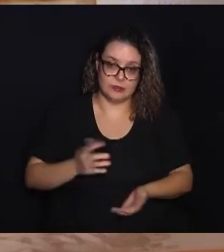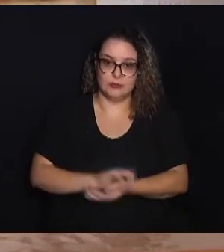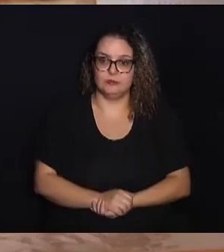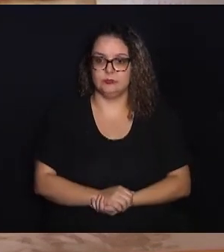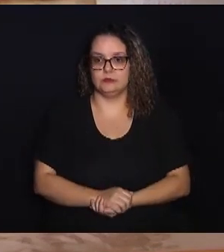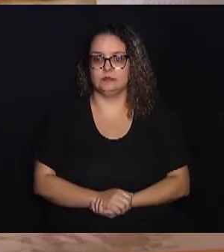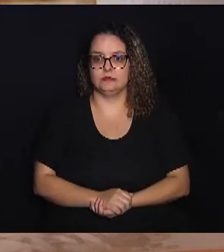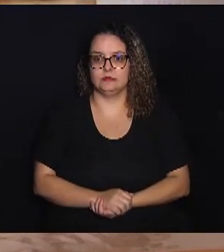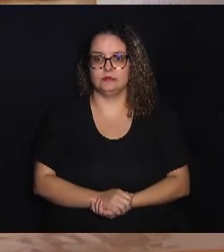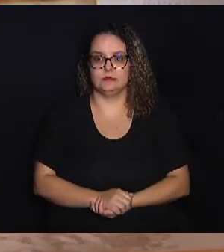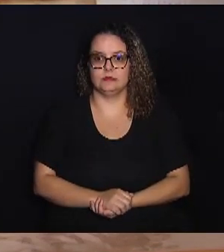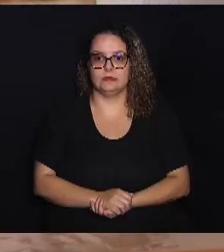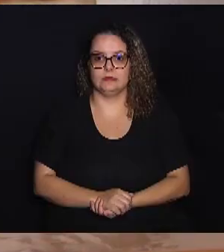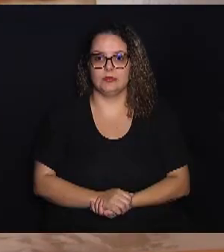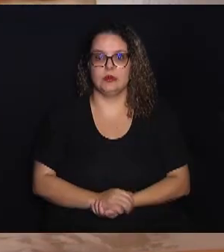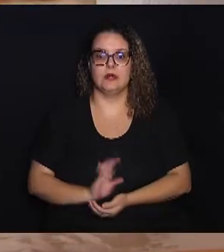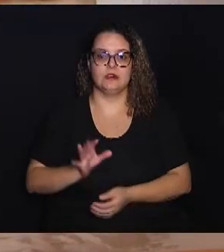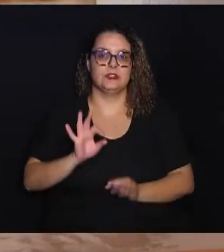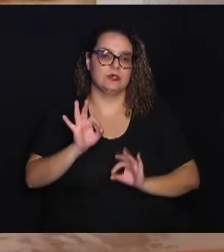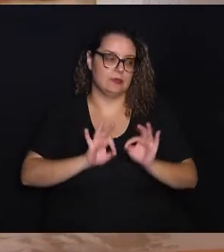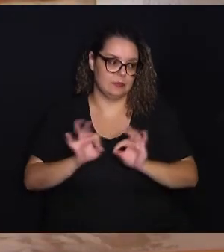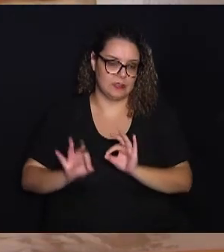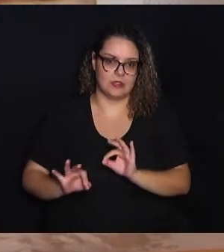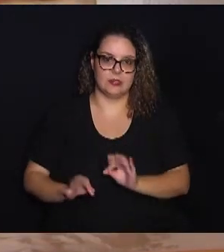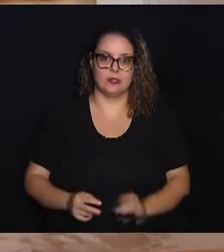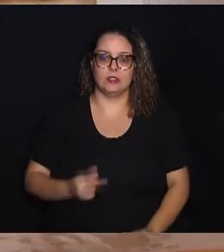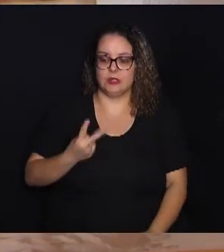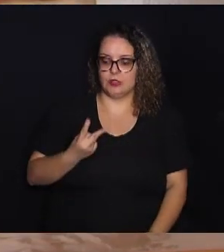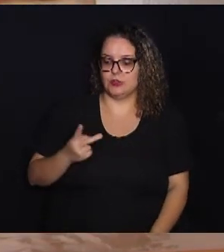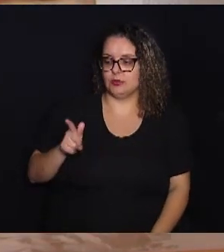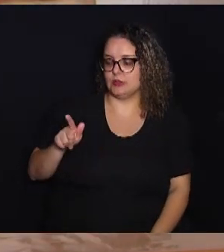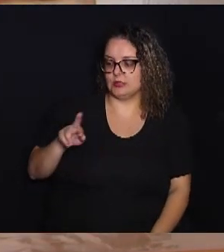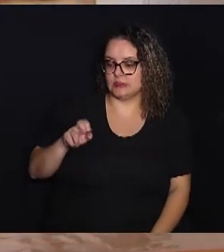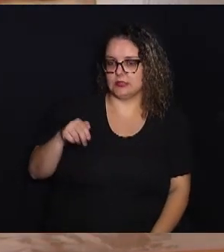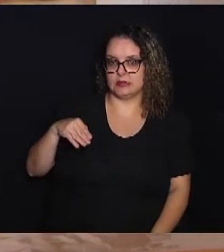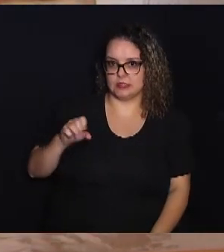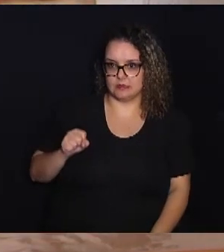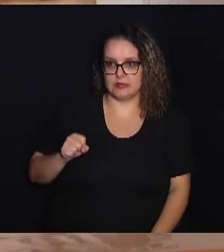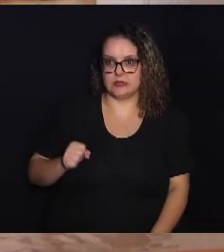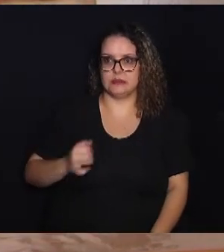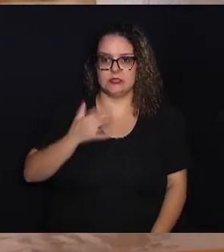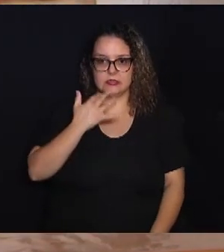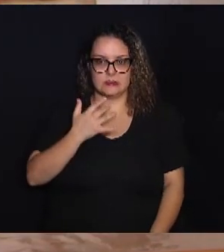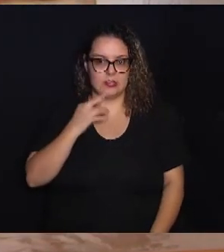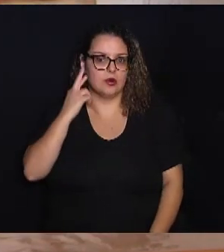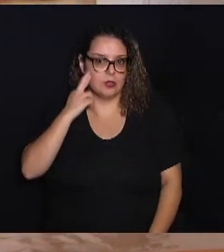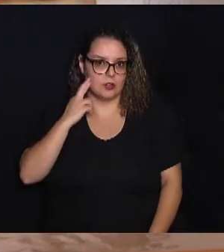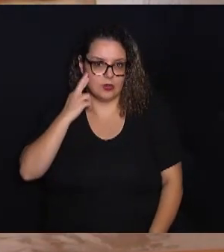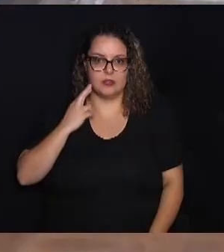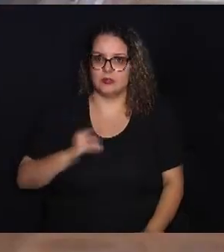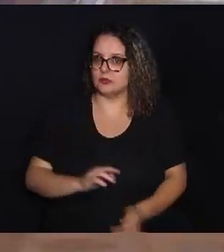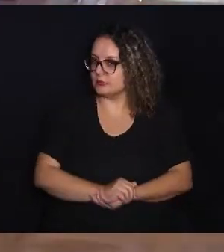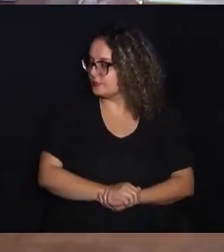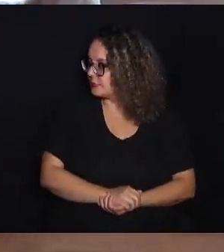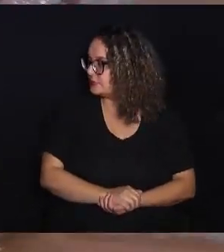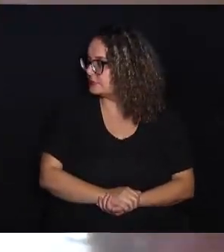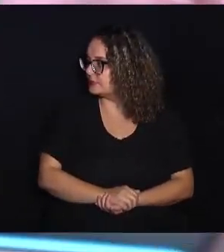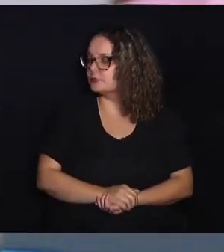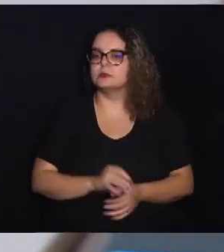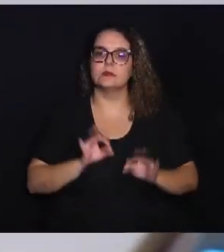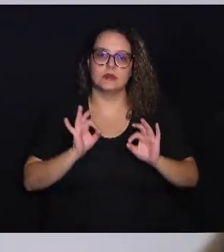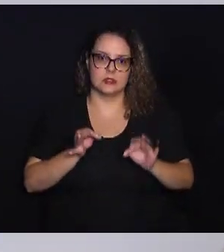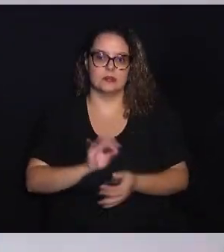ou personalizar no caso do plástico. Tem muita gente que manda imprimir no 3D. Então aqui é